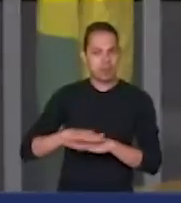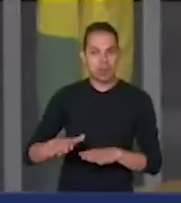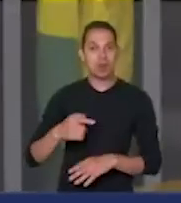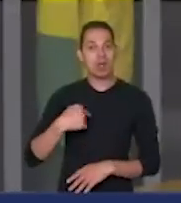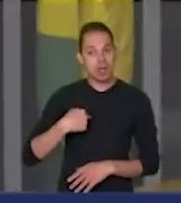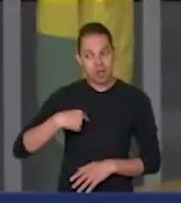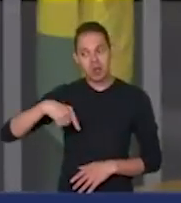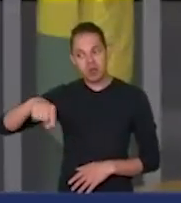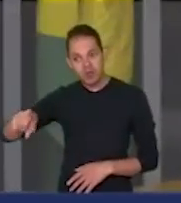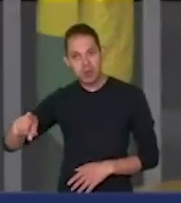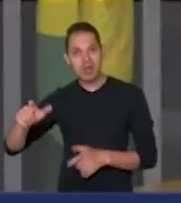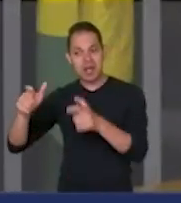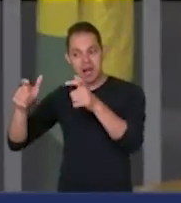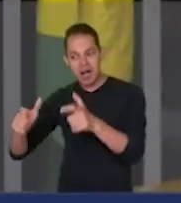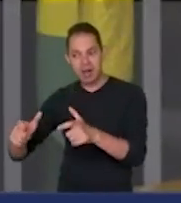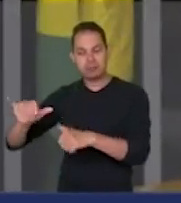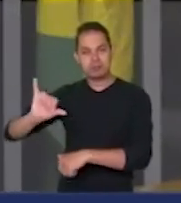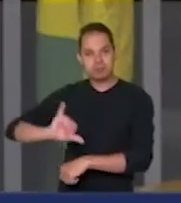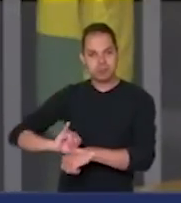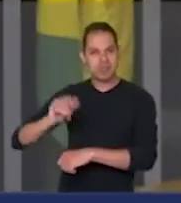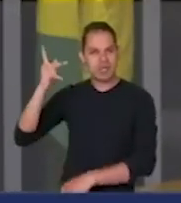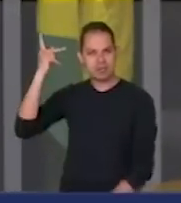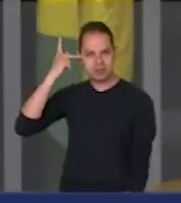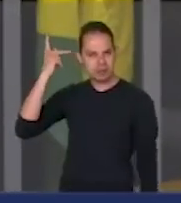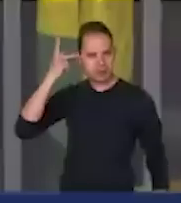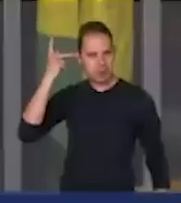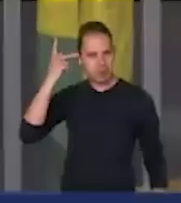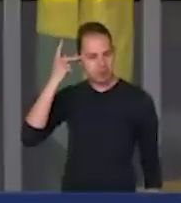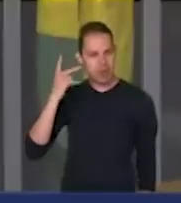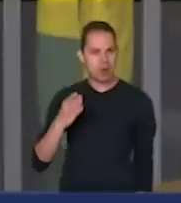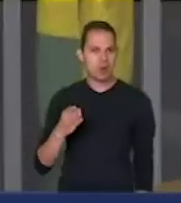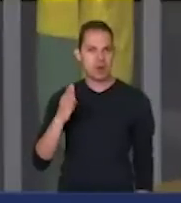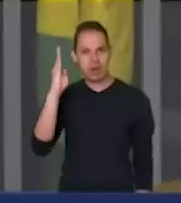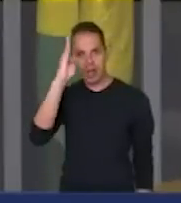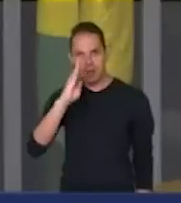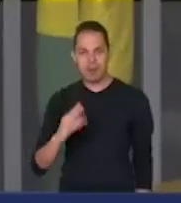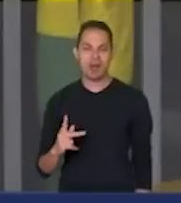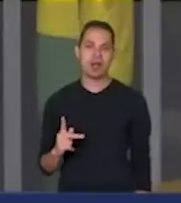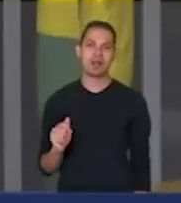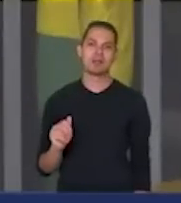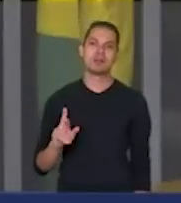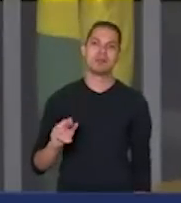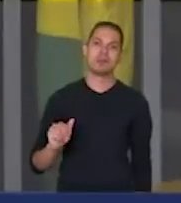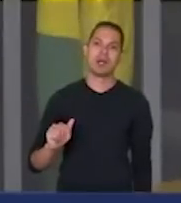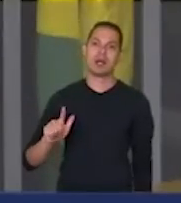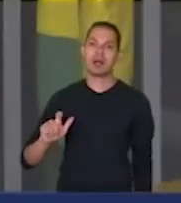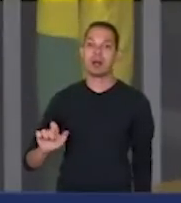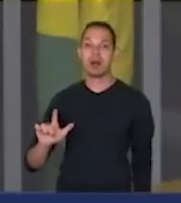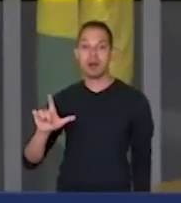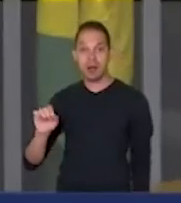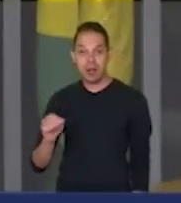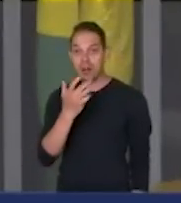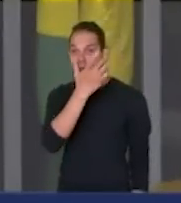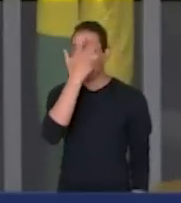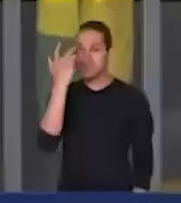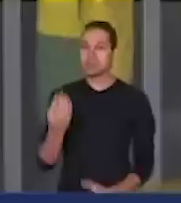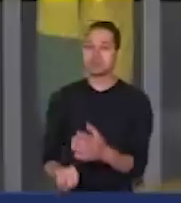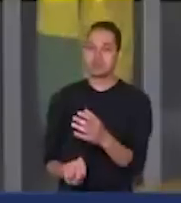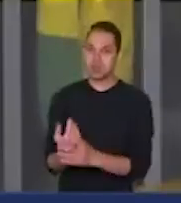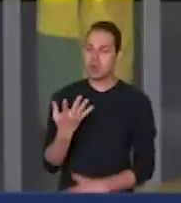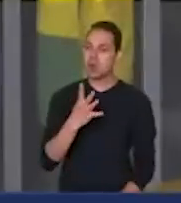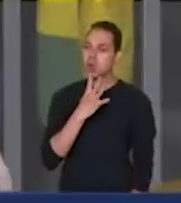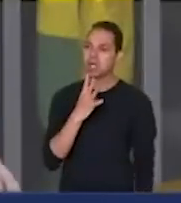da Brasil Paralelo em São Paulo. Conheço inclusive os fundadores e eu elogio o trabalho em nome do Henrique